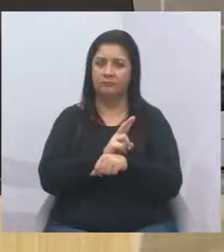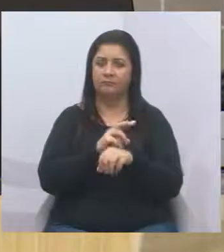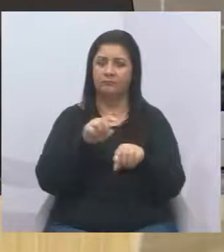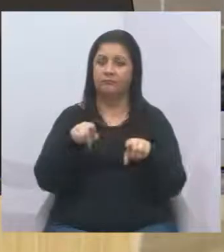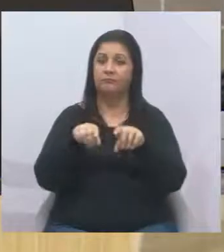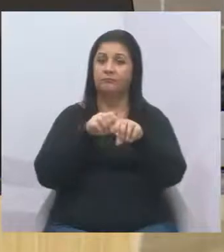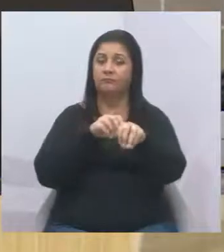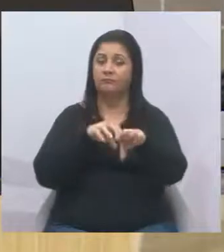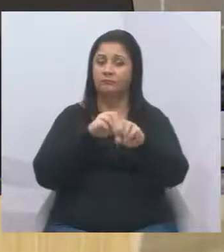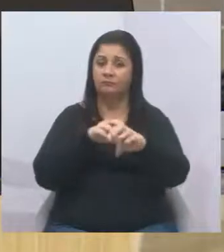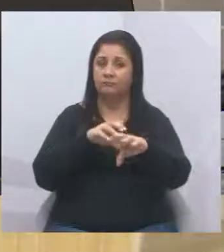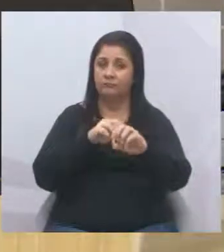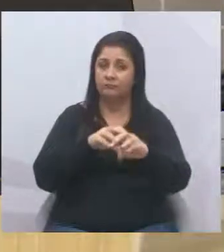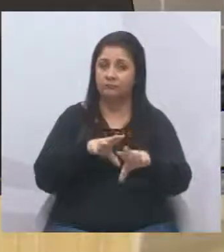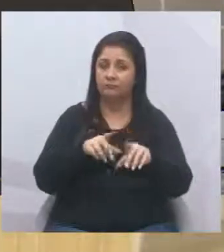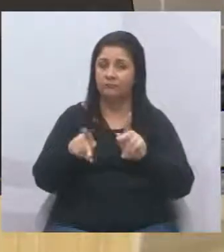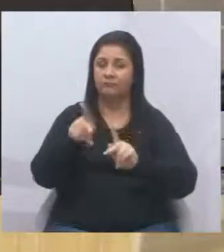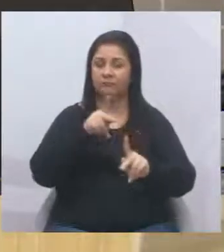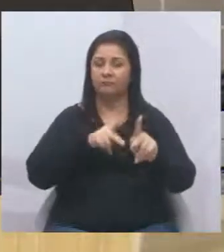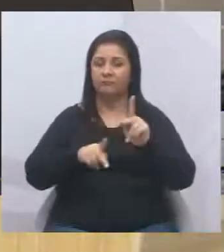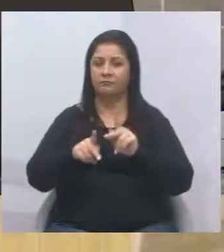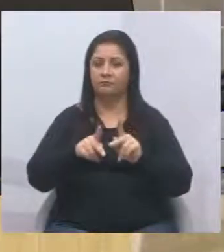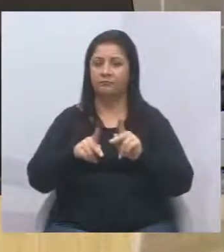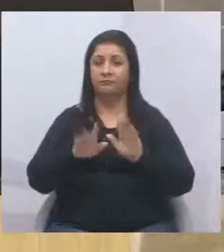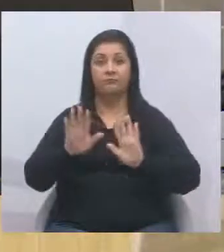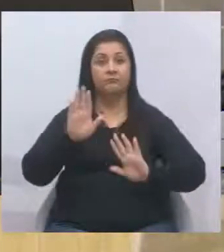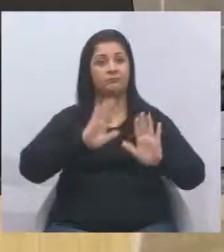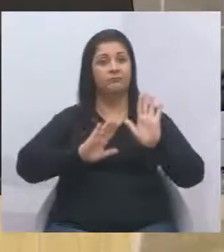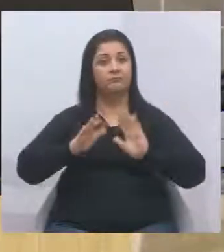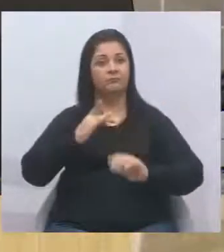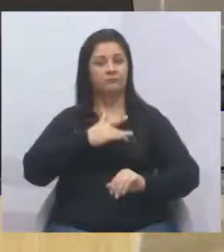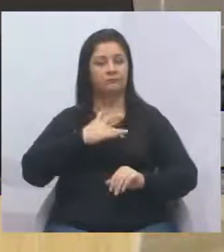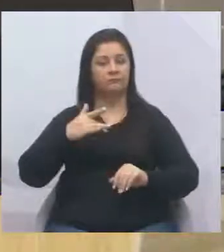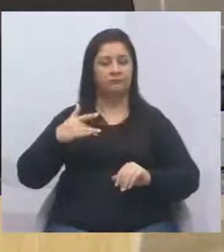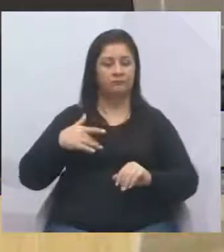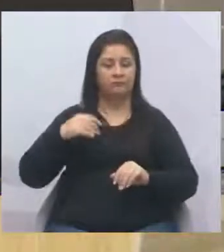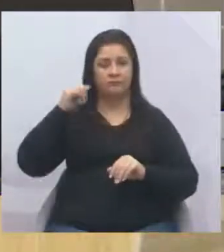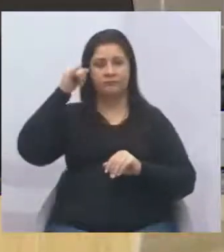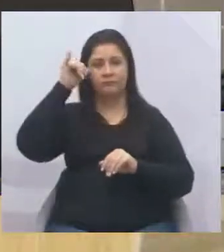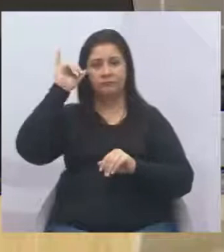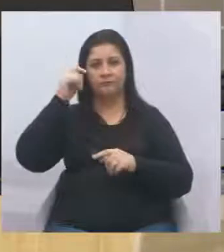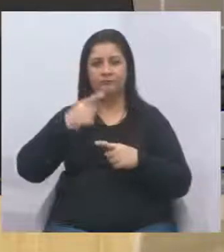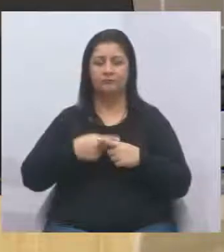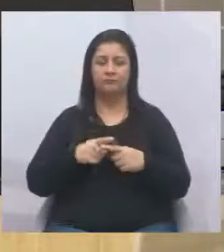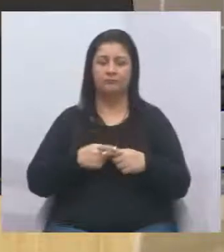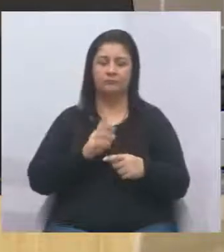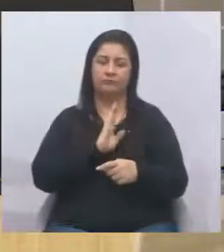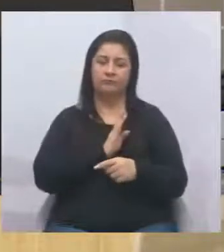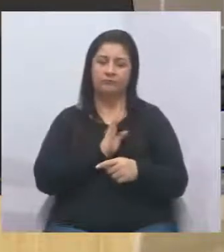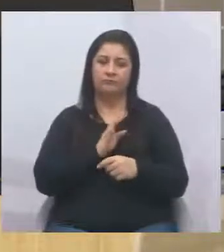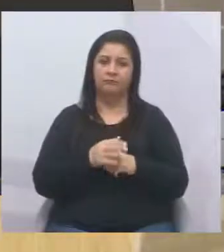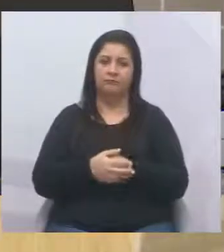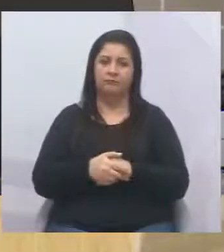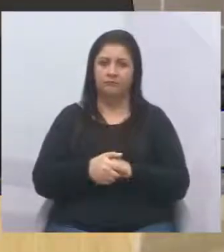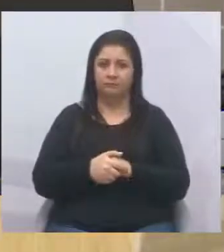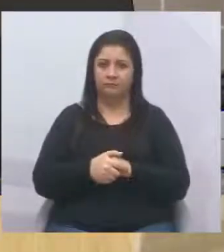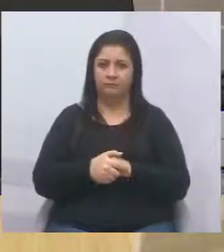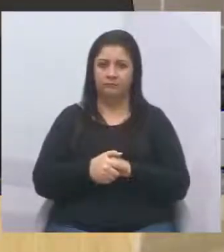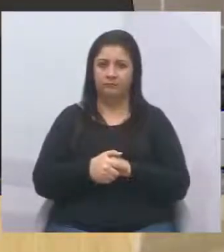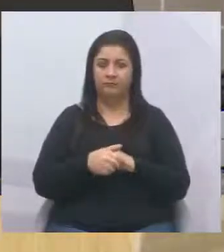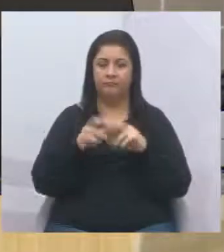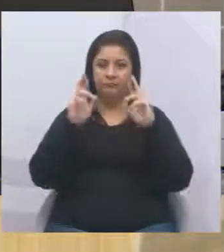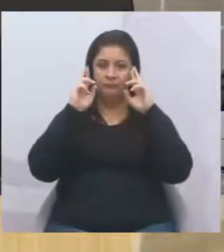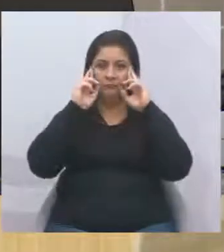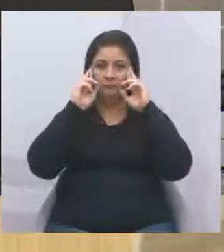a população sobre os cuidados que precisam manter com a saúde para evitar problemas no coração. Feito esse registro,